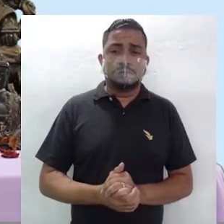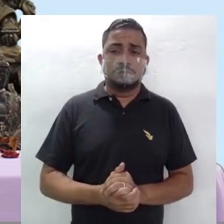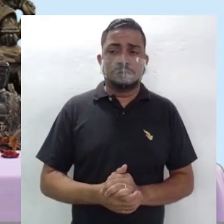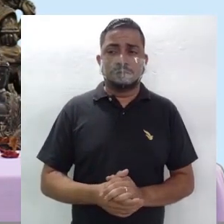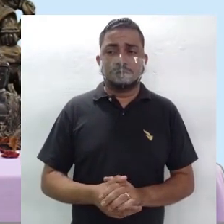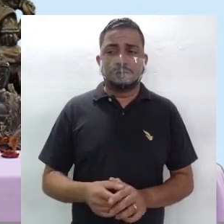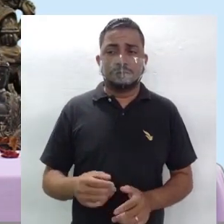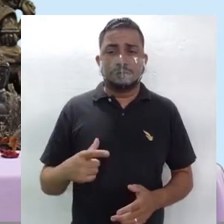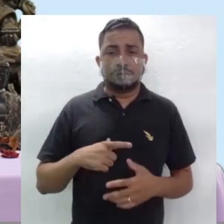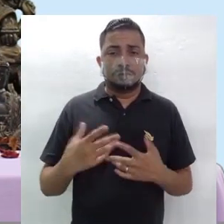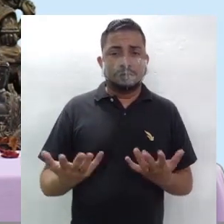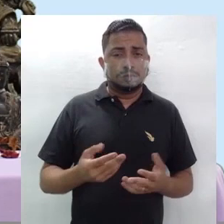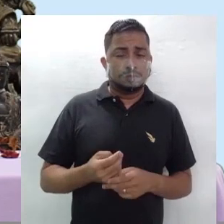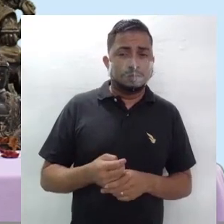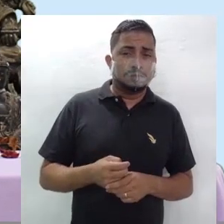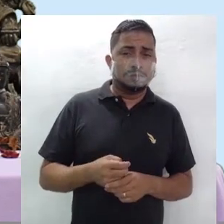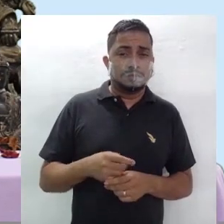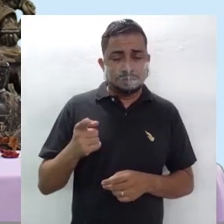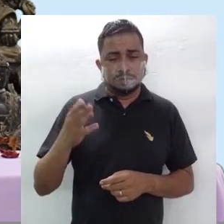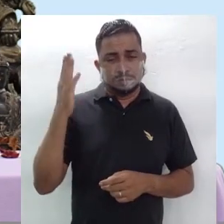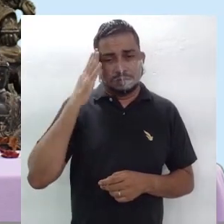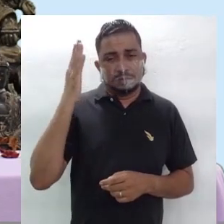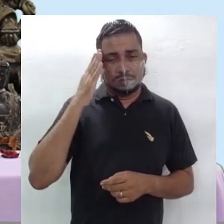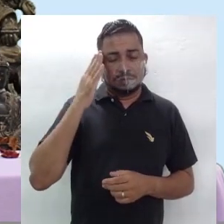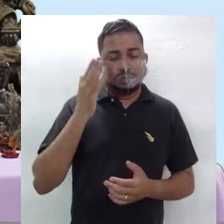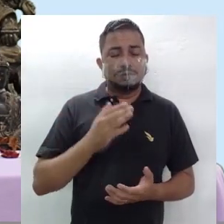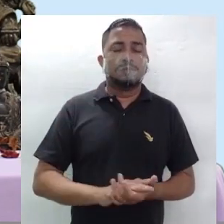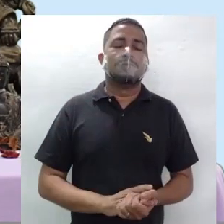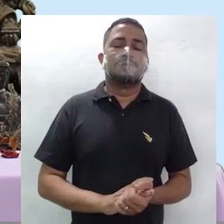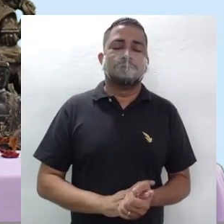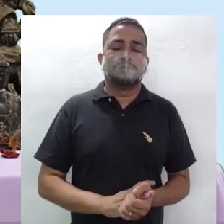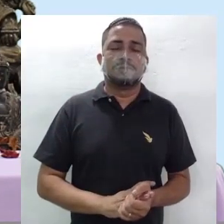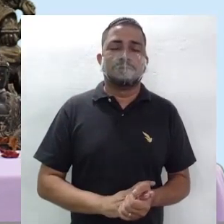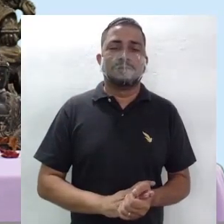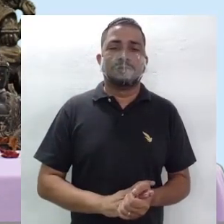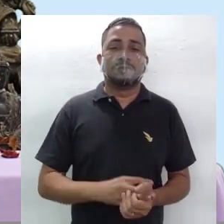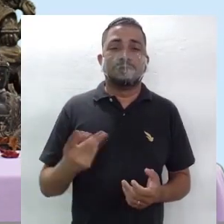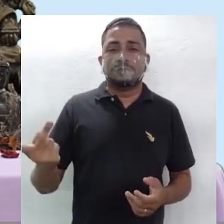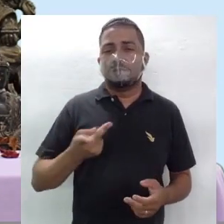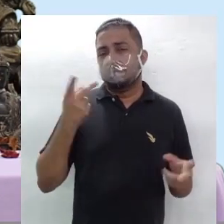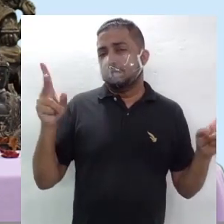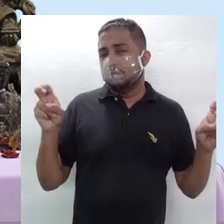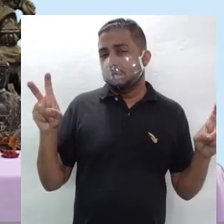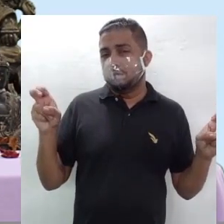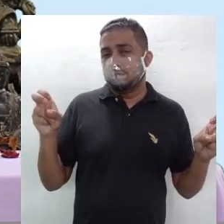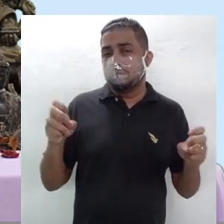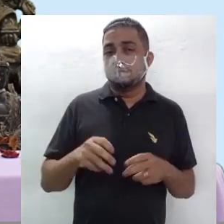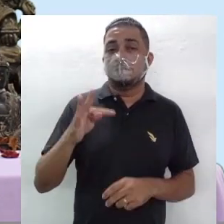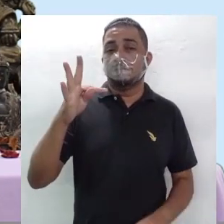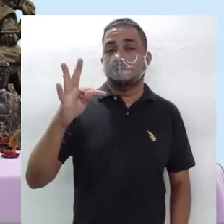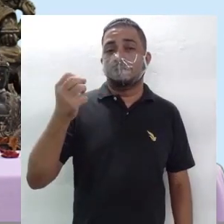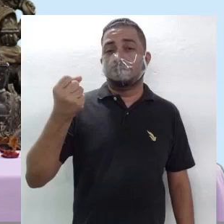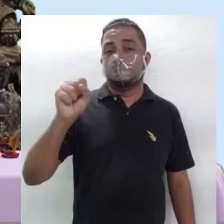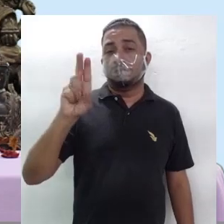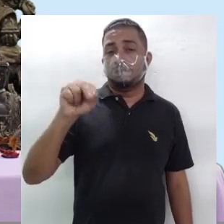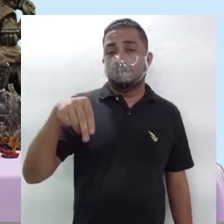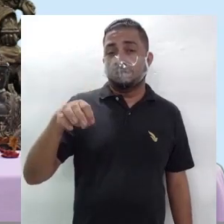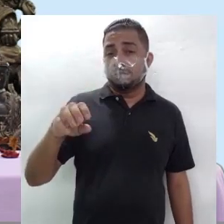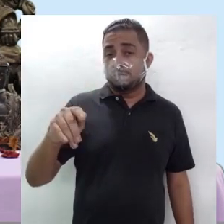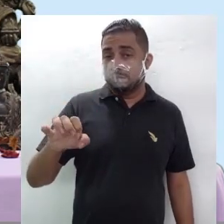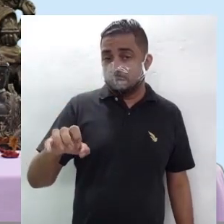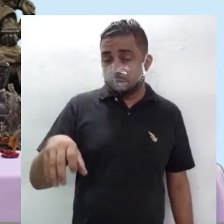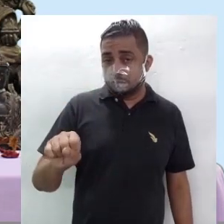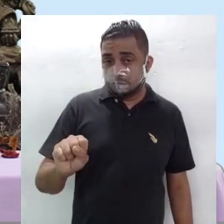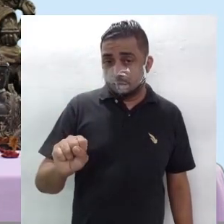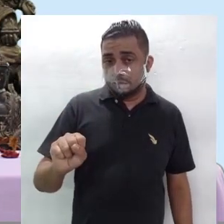minha língua, mas tudo bem, dá para vocês entenderem aí. Bora falar sobre tsunamis. Tsunamis,